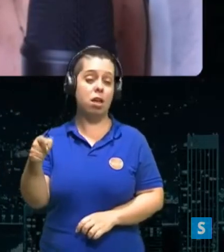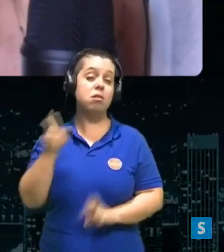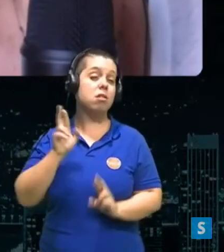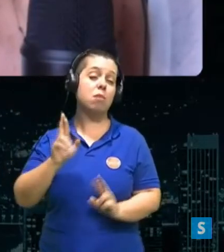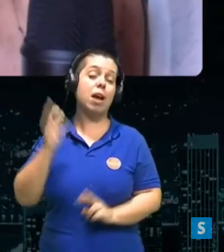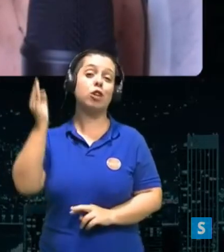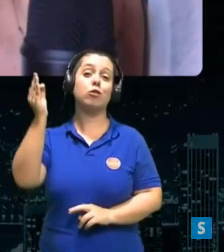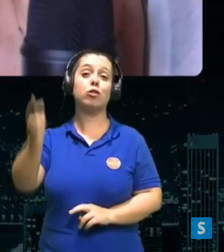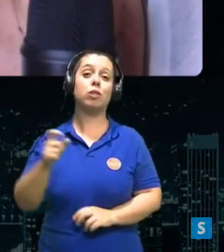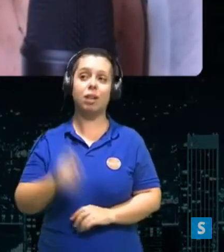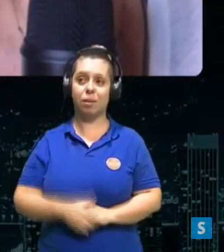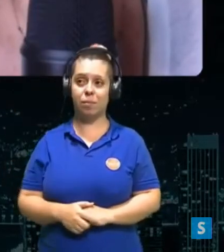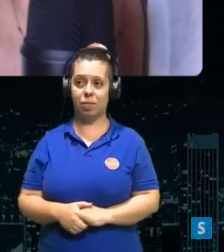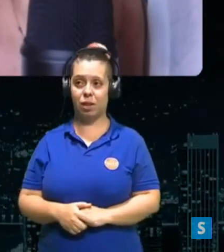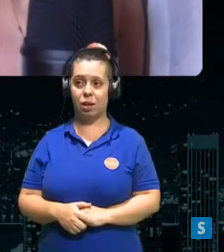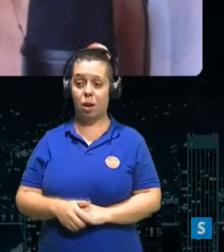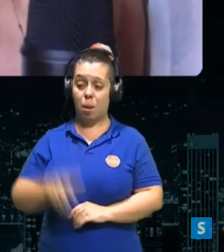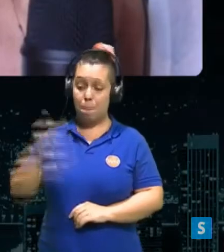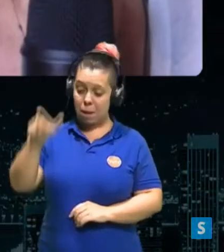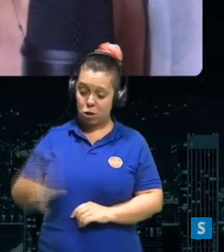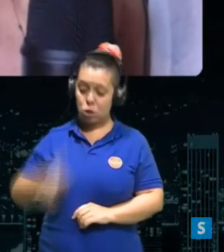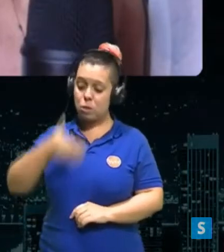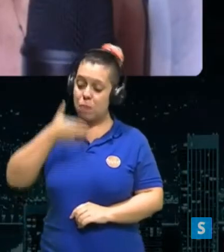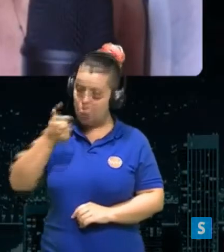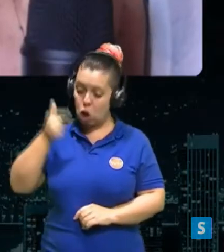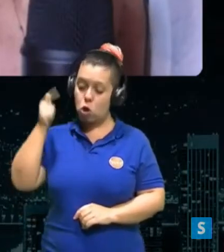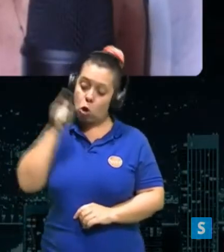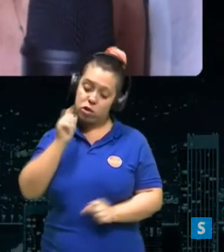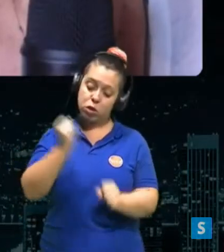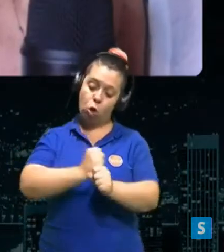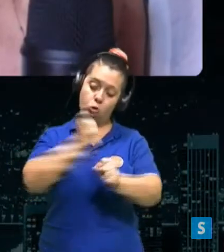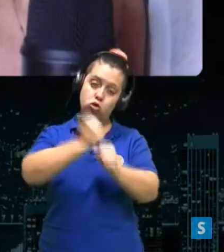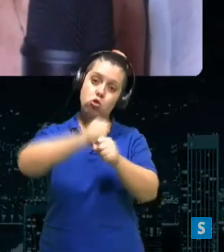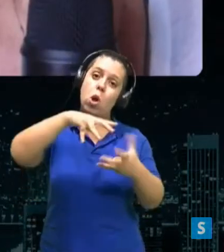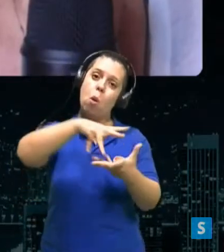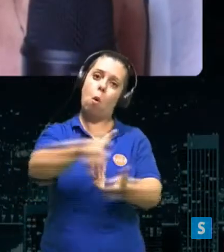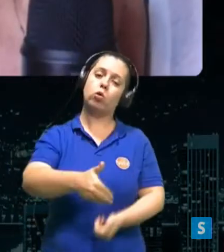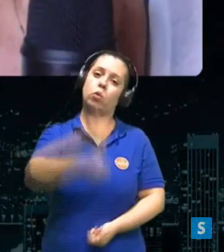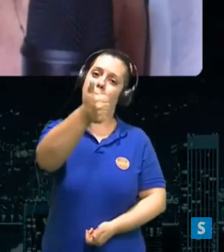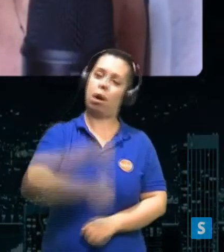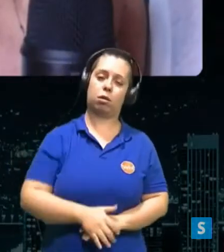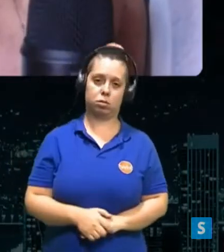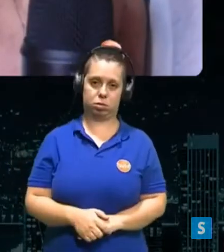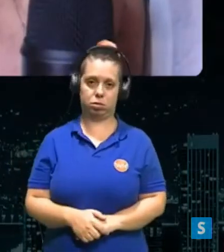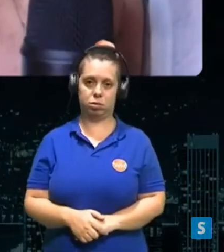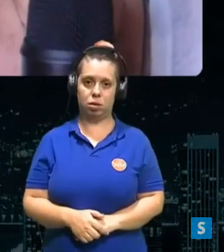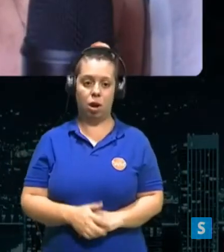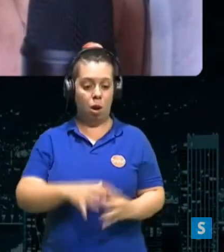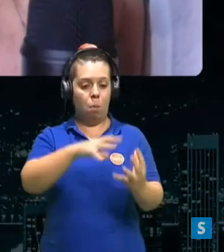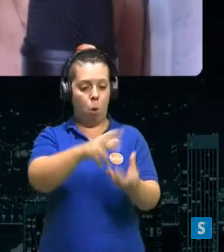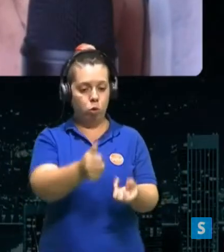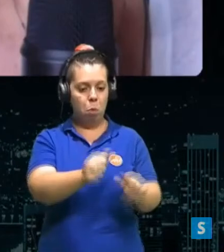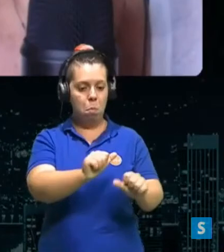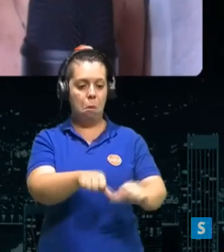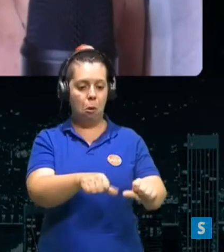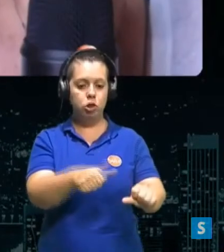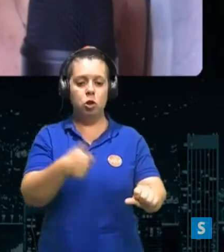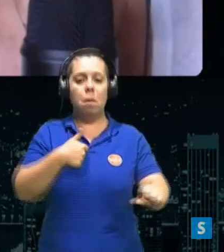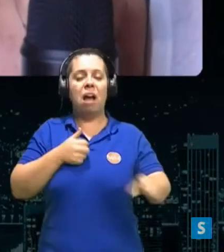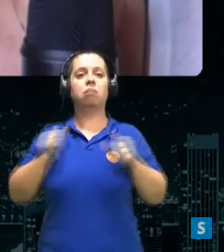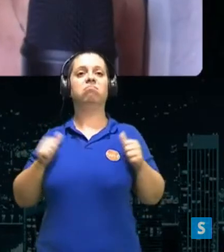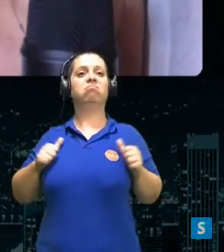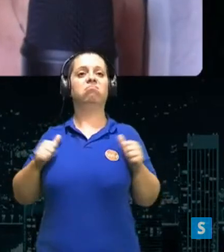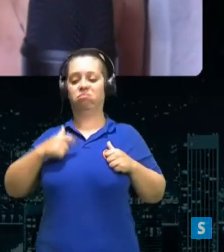melhores pessoas farão Um Mundo Melhor e a gente não pode esperar que o mundo mude se a gente não mudar nós